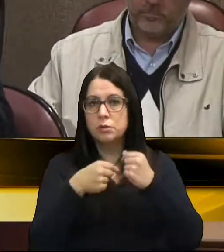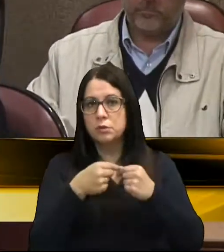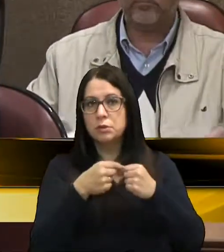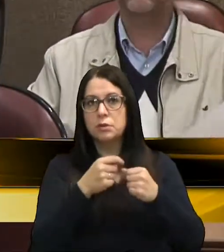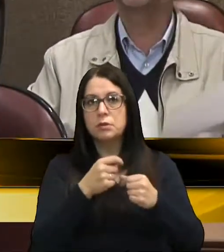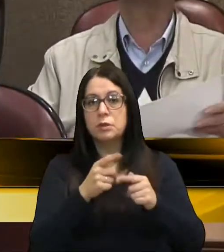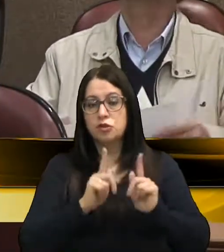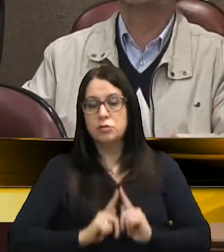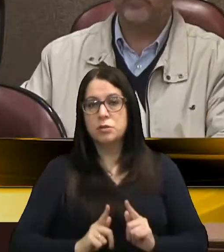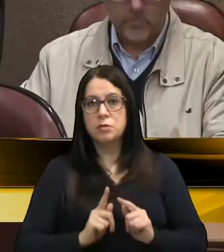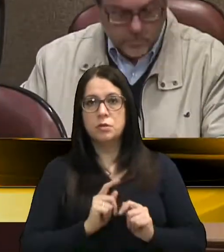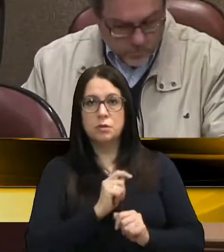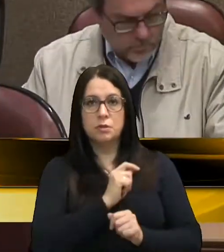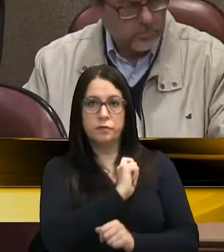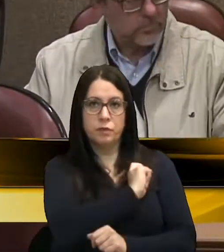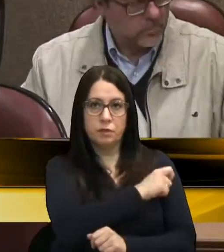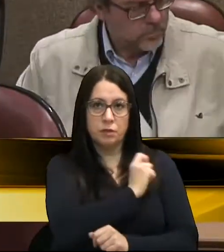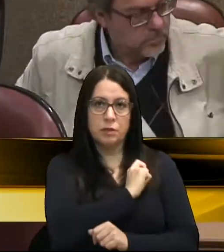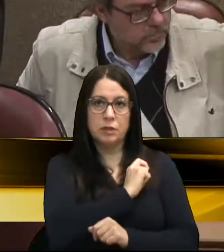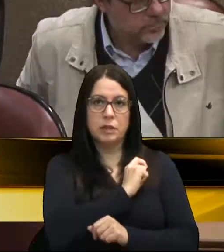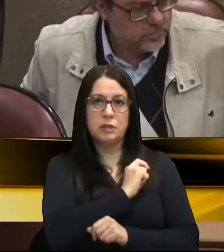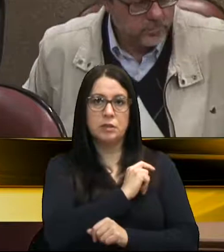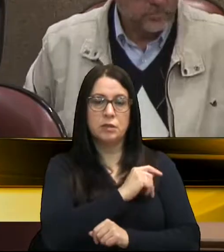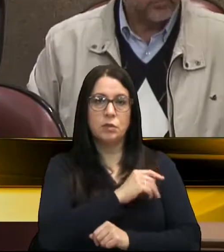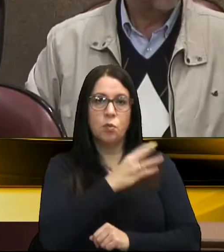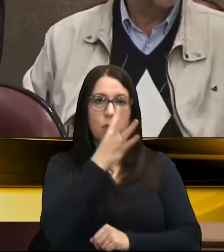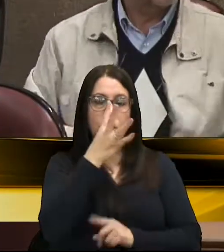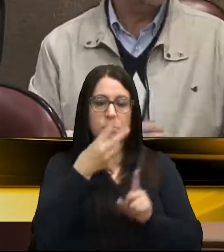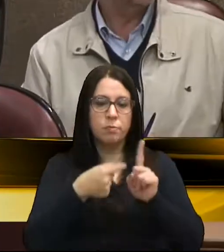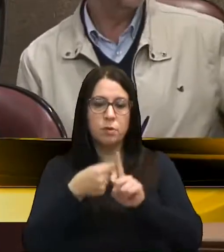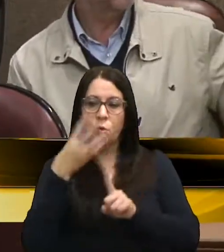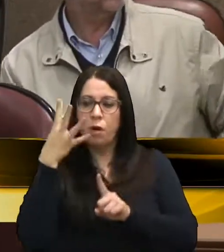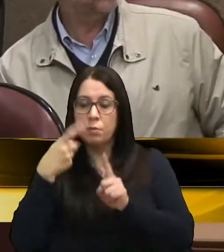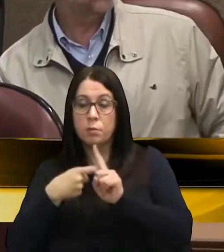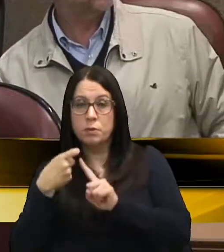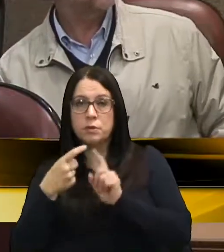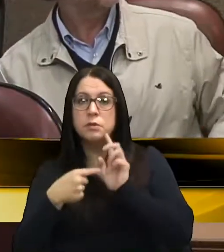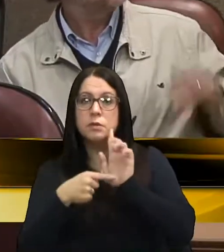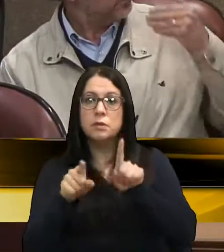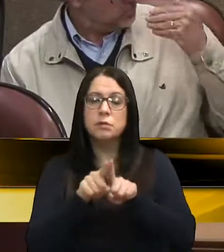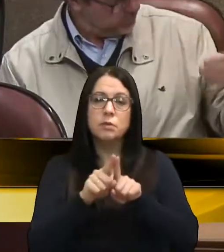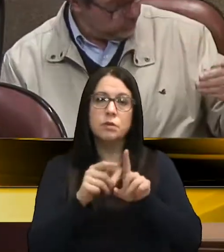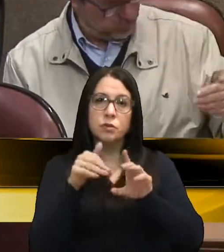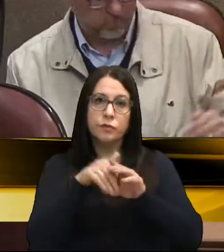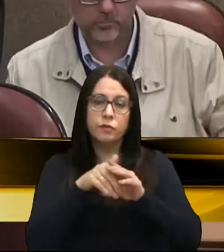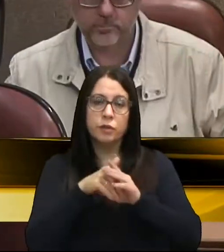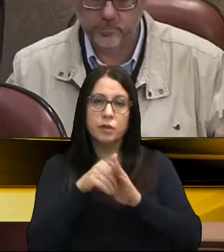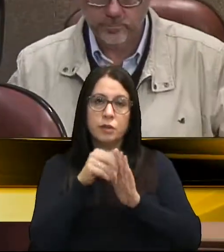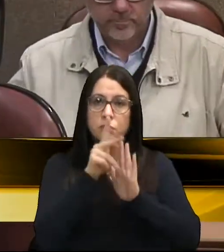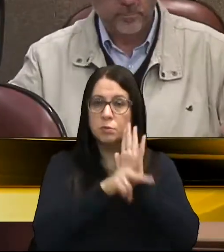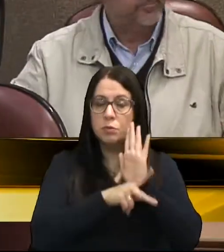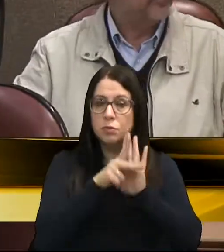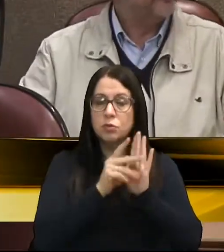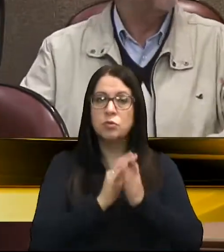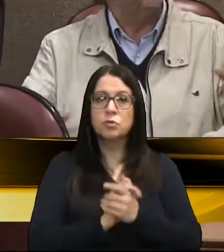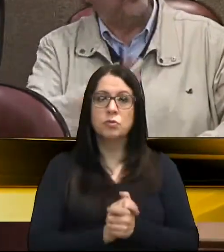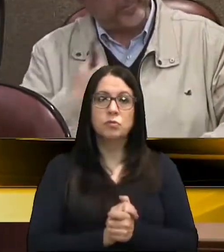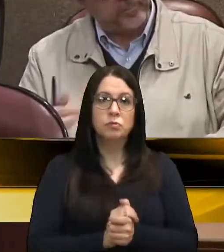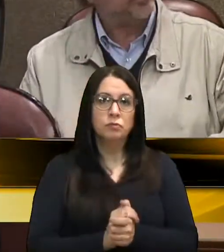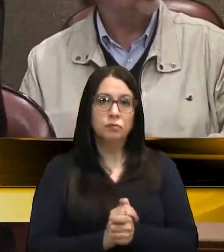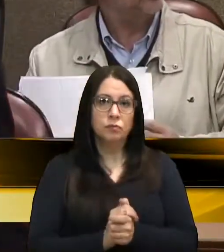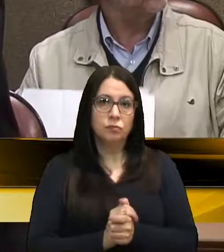fiscais a cada quadrimestre, também de apreciar os projetos